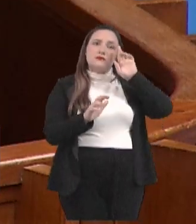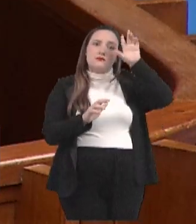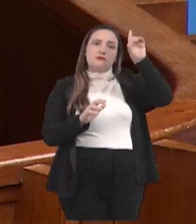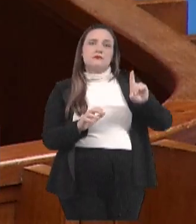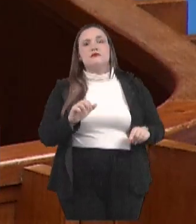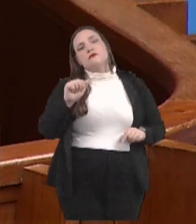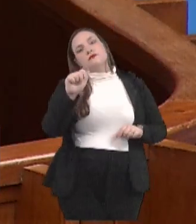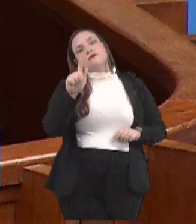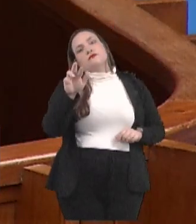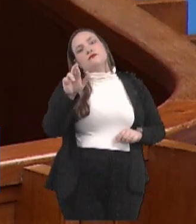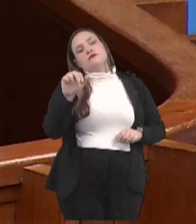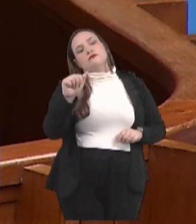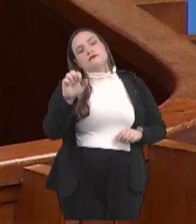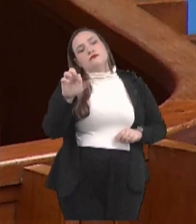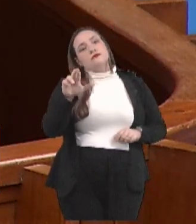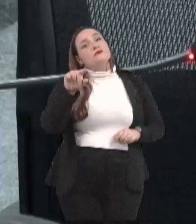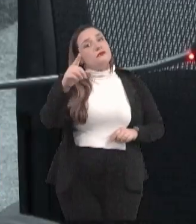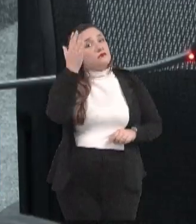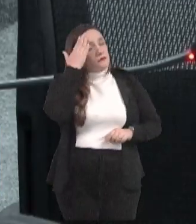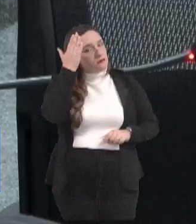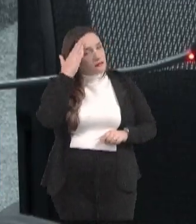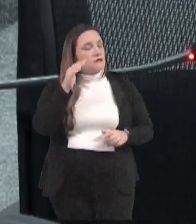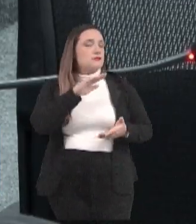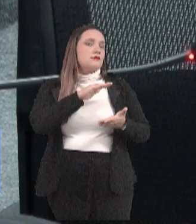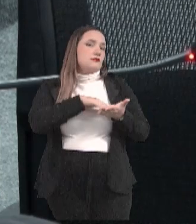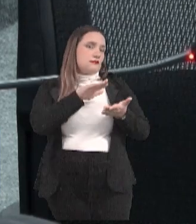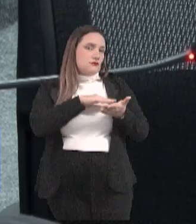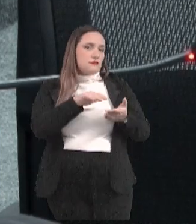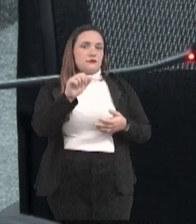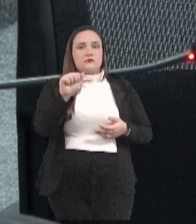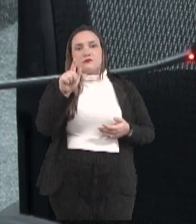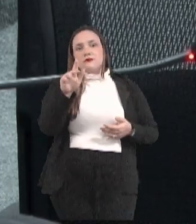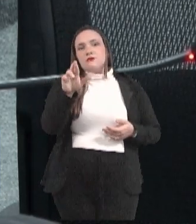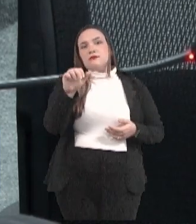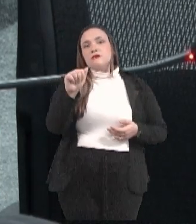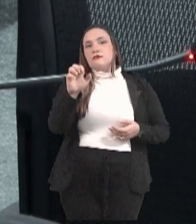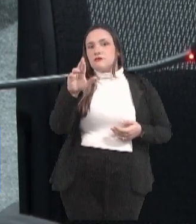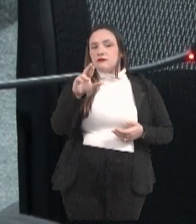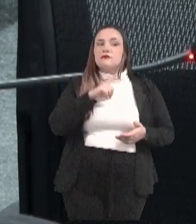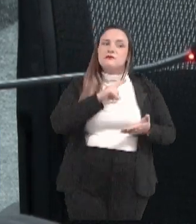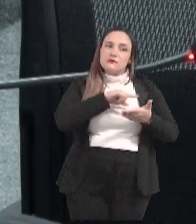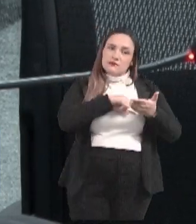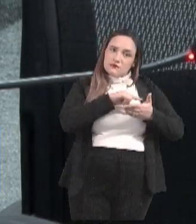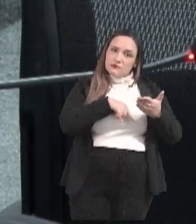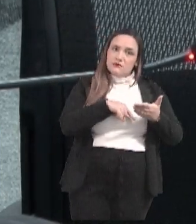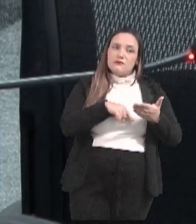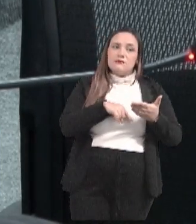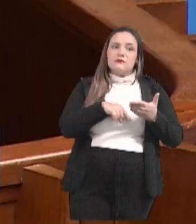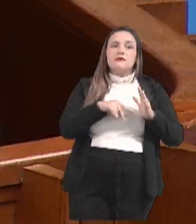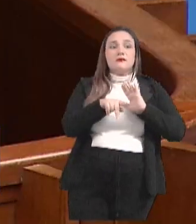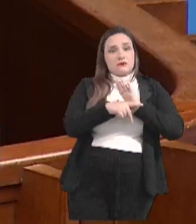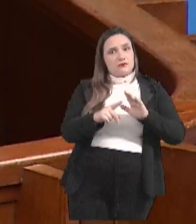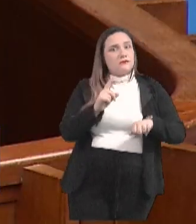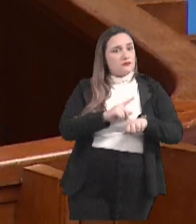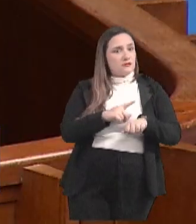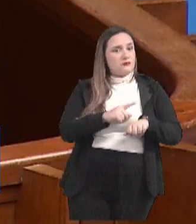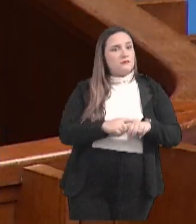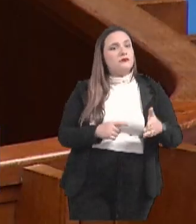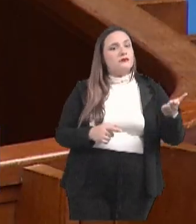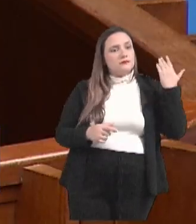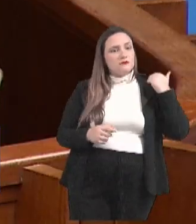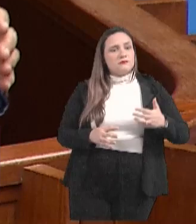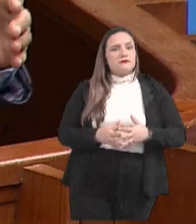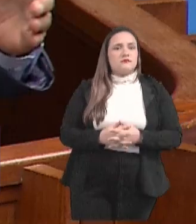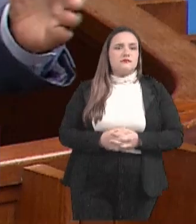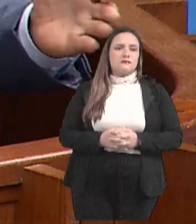documentos arquivados e guardados, os títulos definitivos emitidos e vendidos pelo Estado na época, certo?